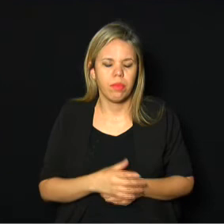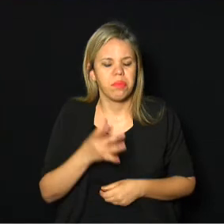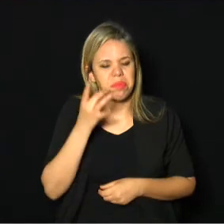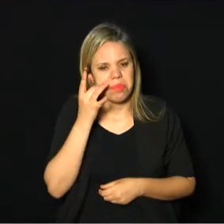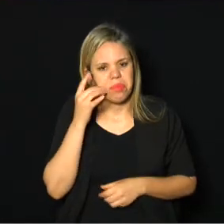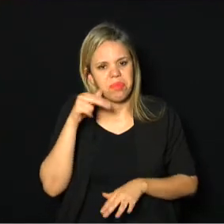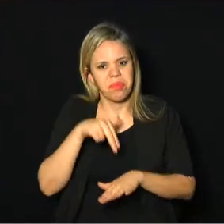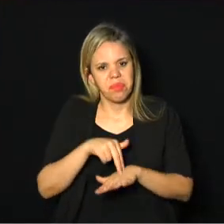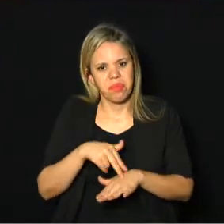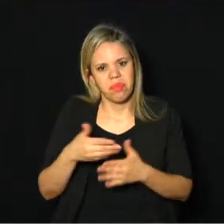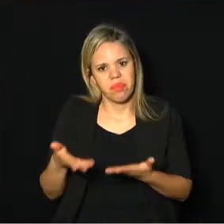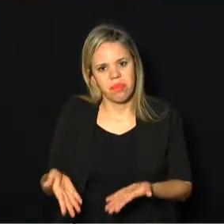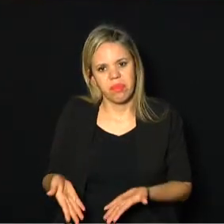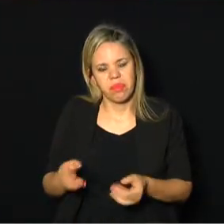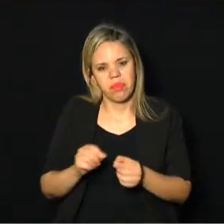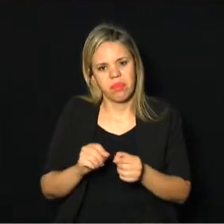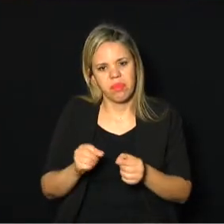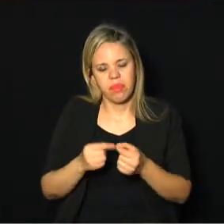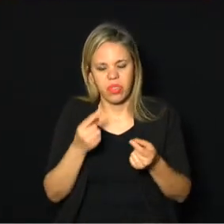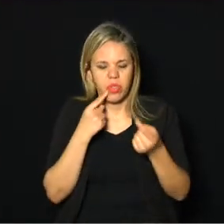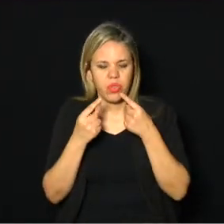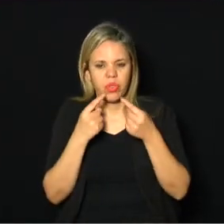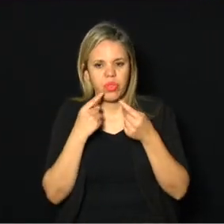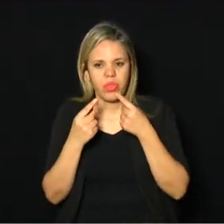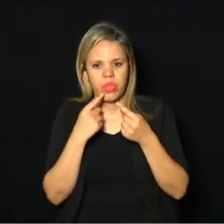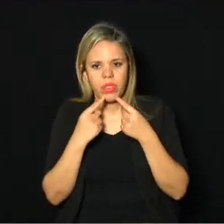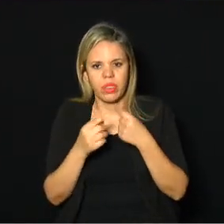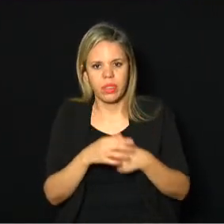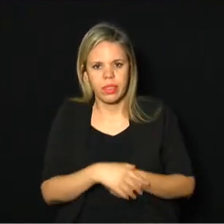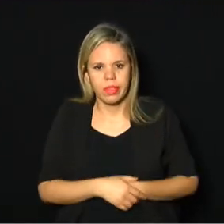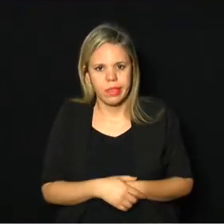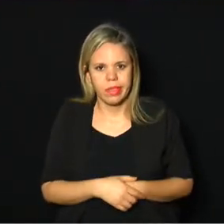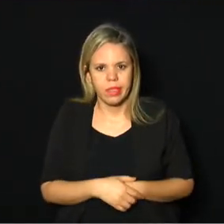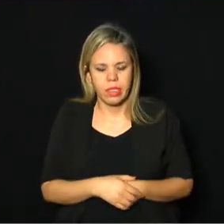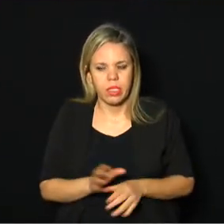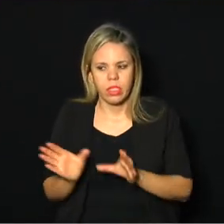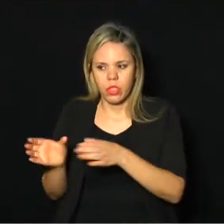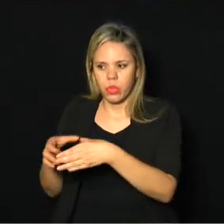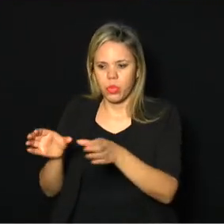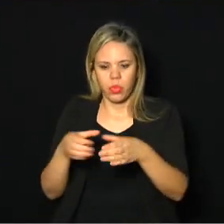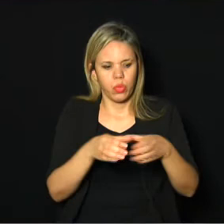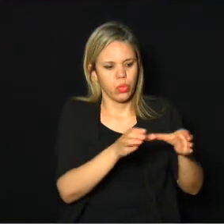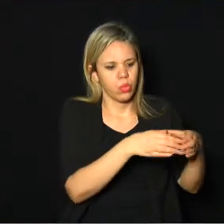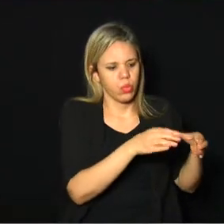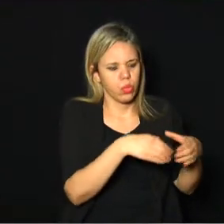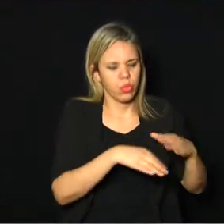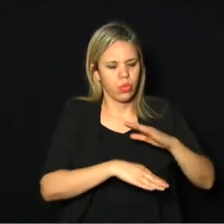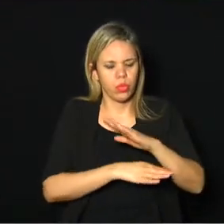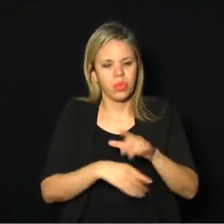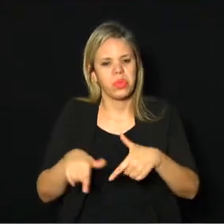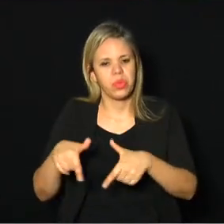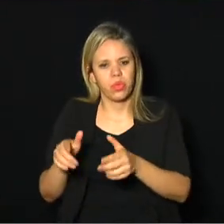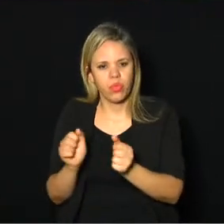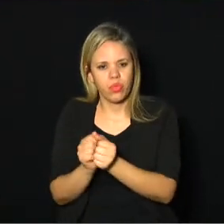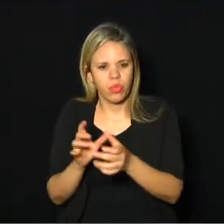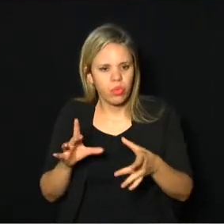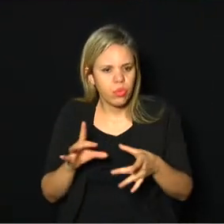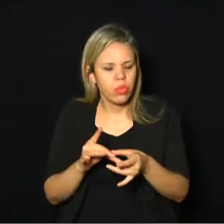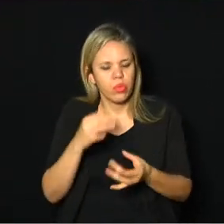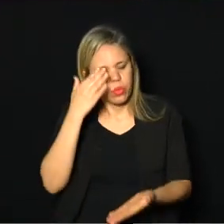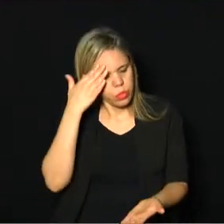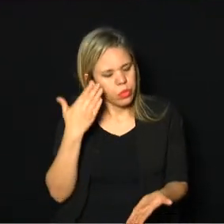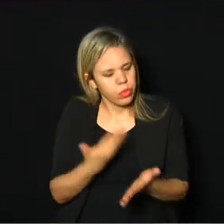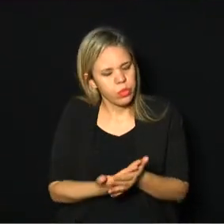aqui para a gente fazer esse diálogo, né? Essas comissões estarem trabalhando conjuntamente, acredito